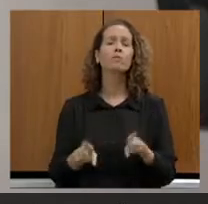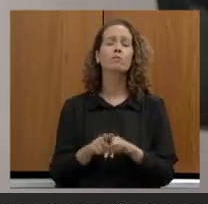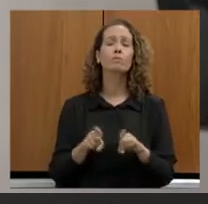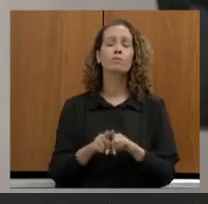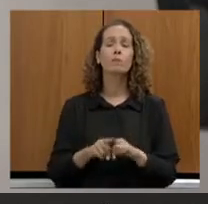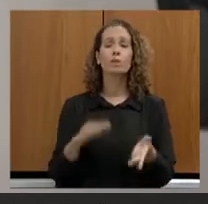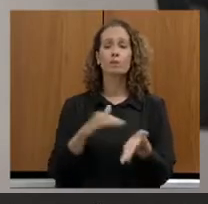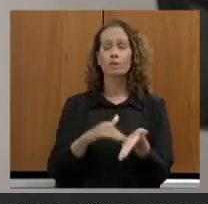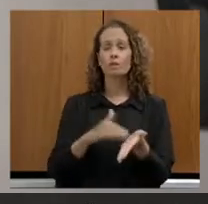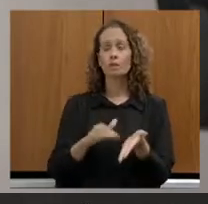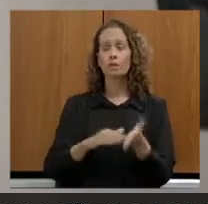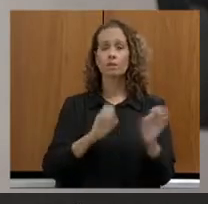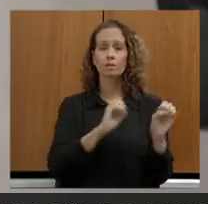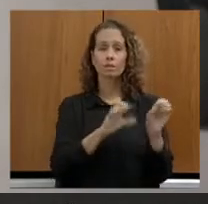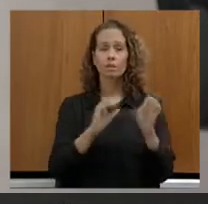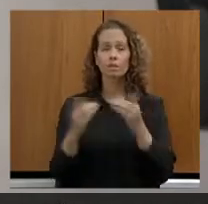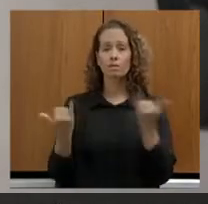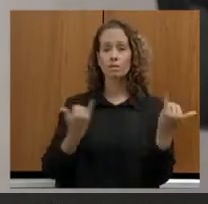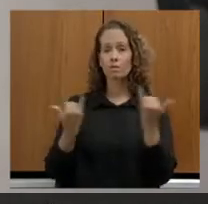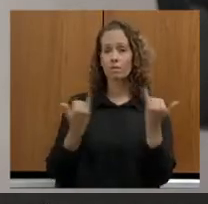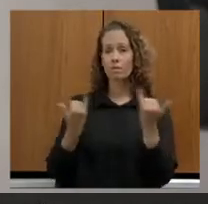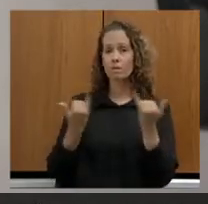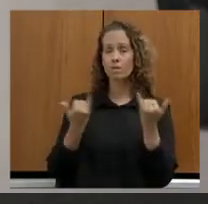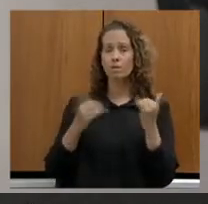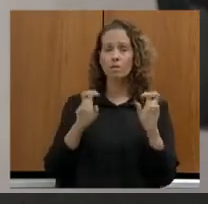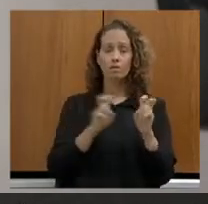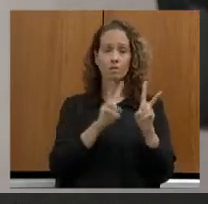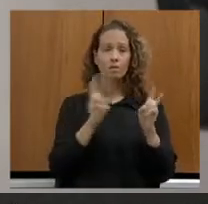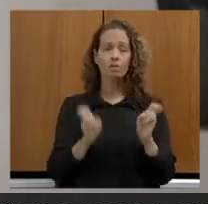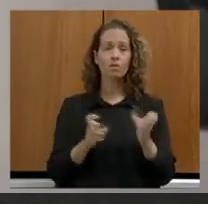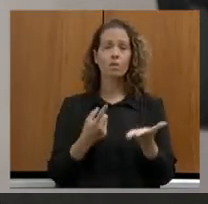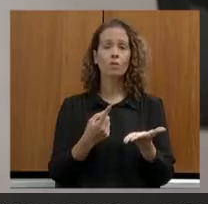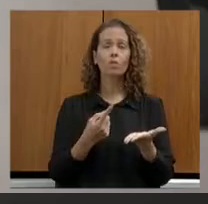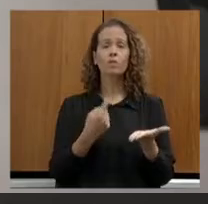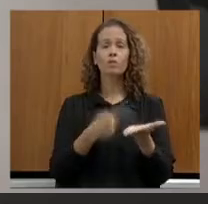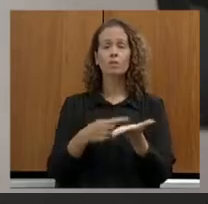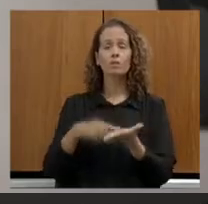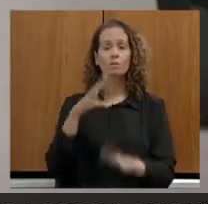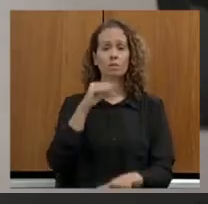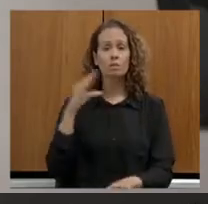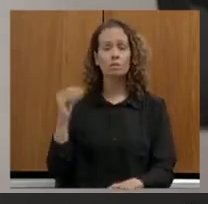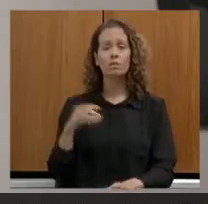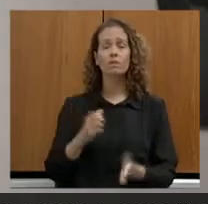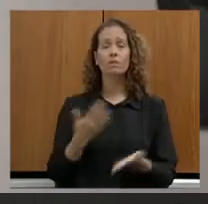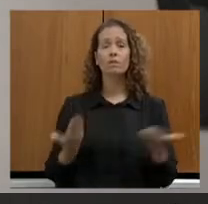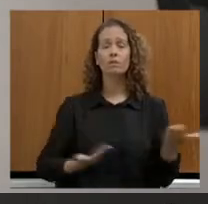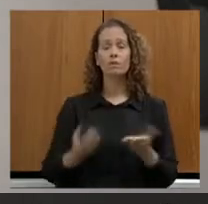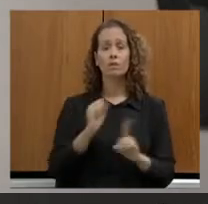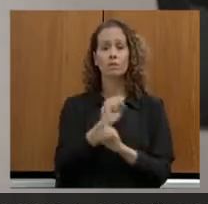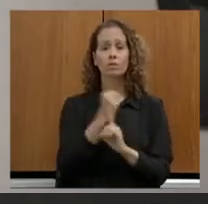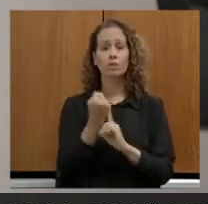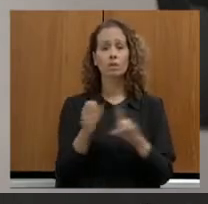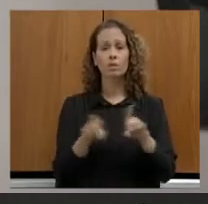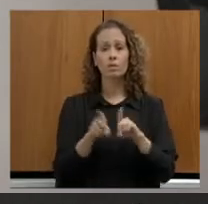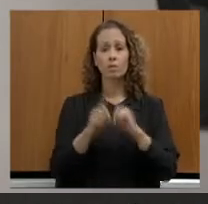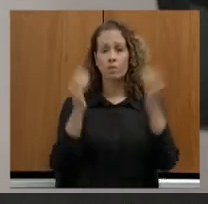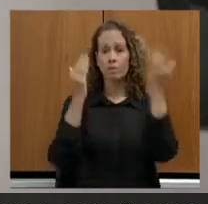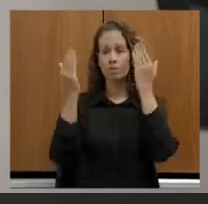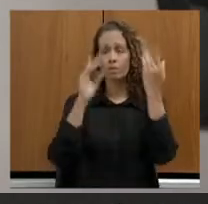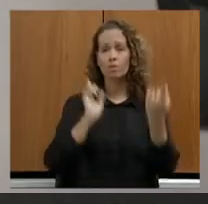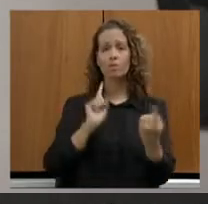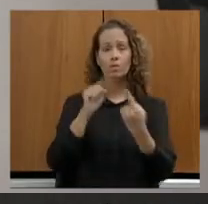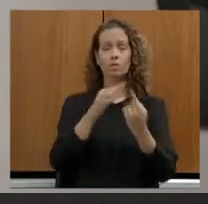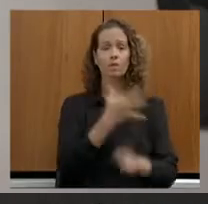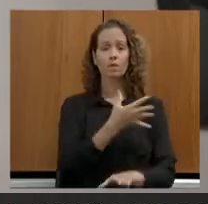encaminhada à Secretaria de Estado da Educação pediu de informações sobre a contratação dos profissionais de serviço social e Psicologia visando a implementação